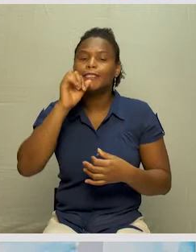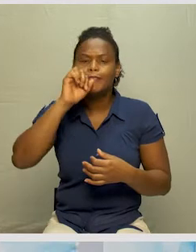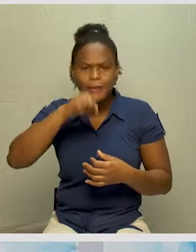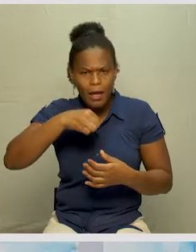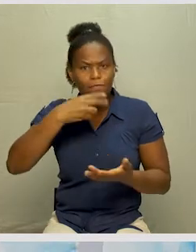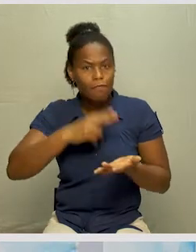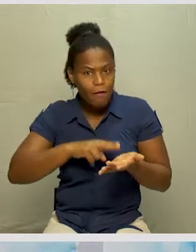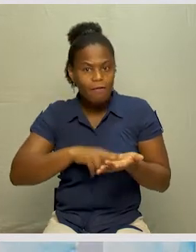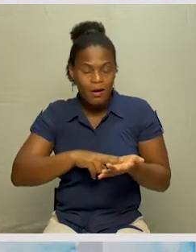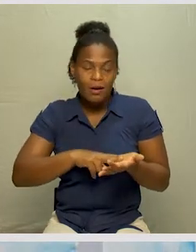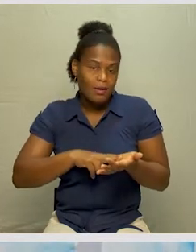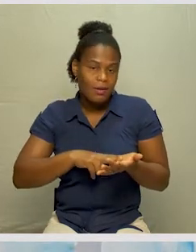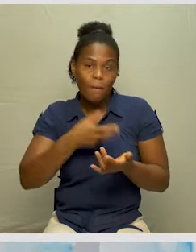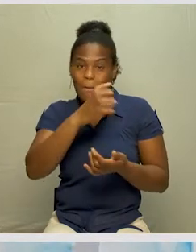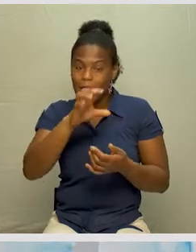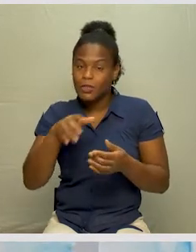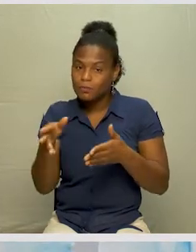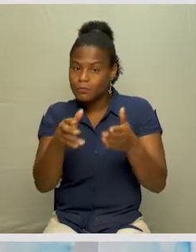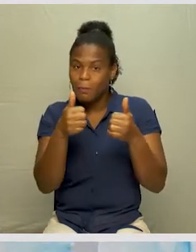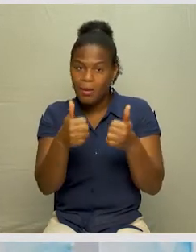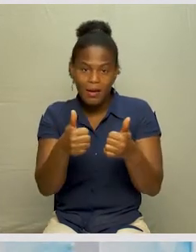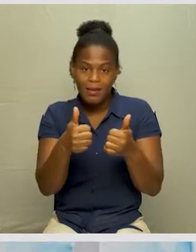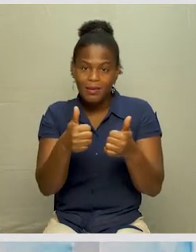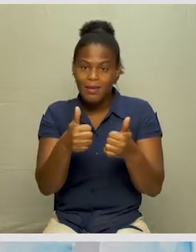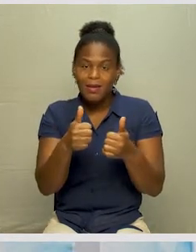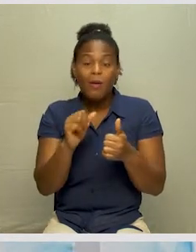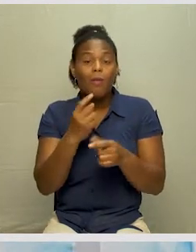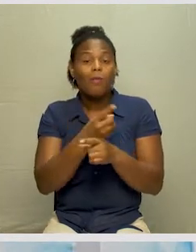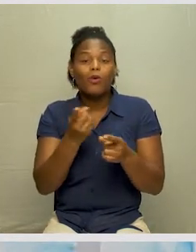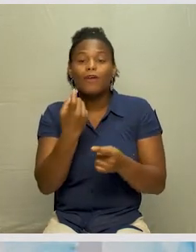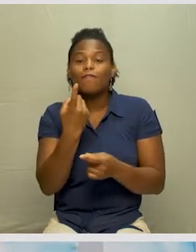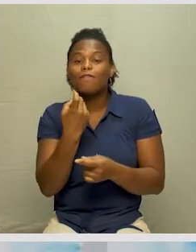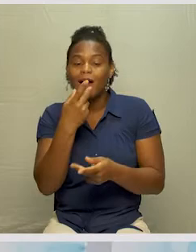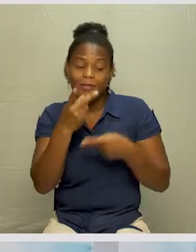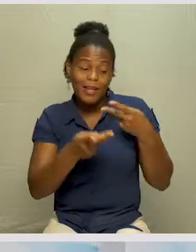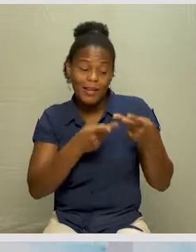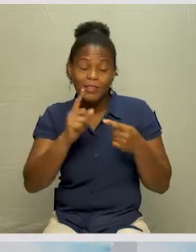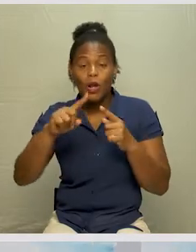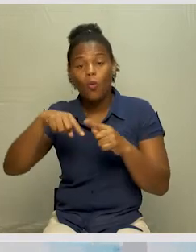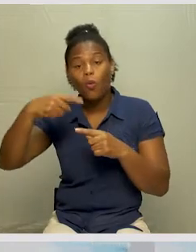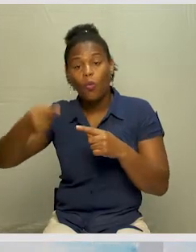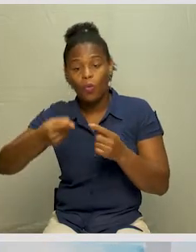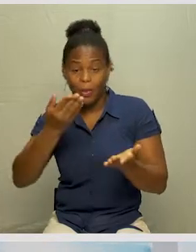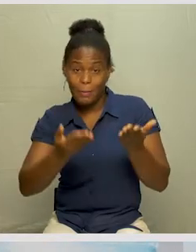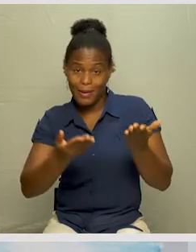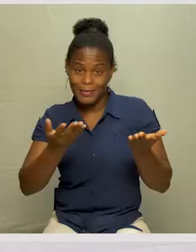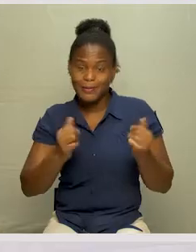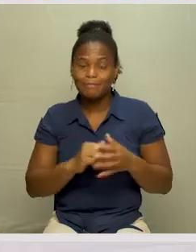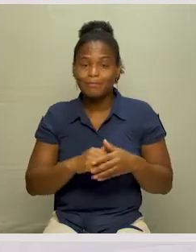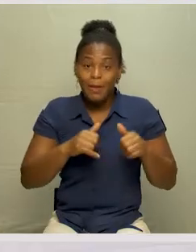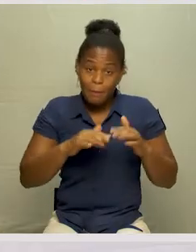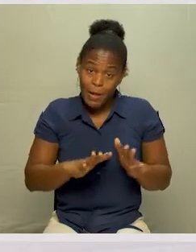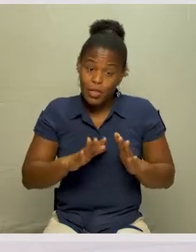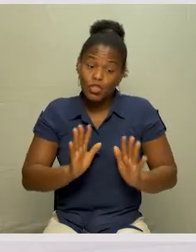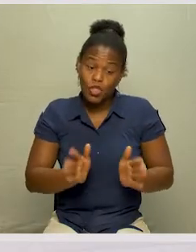afirmar categoricamente que o país está no bom caminho, uma vez que falta analisar ainda outras balanças.